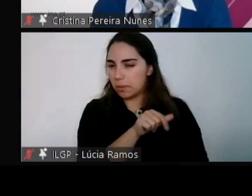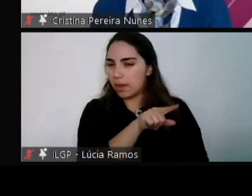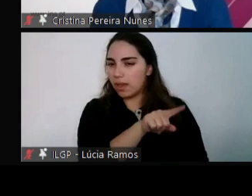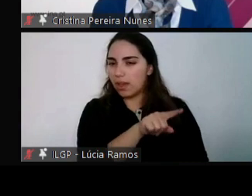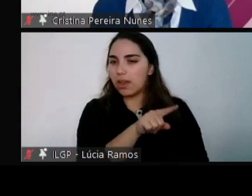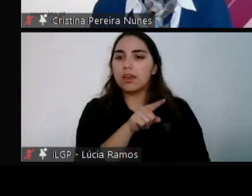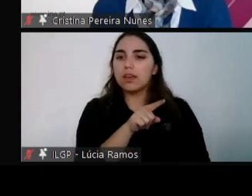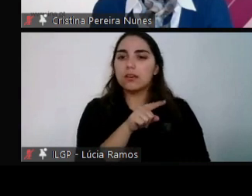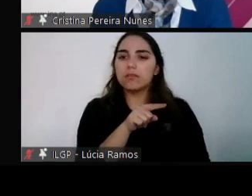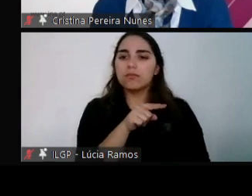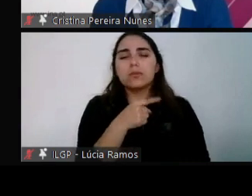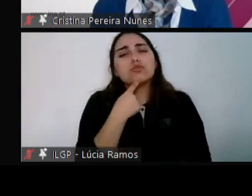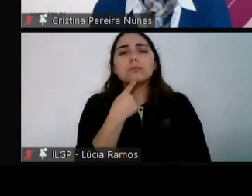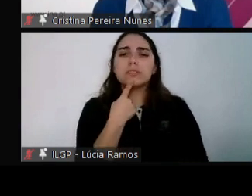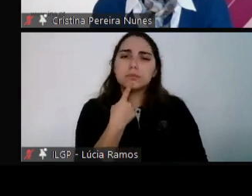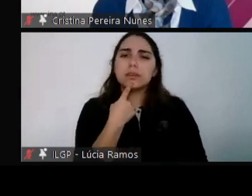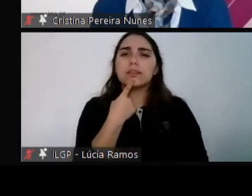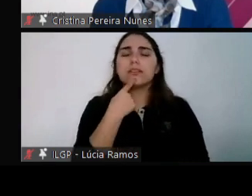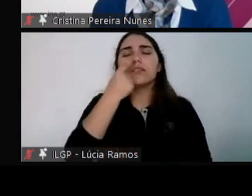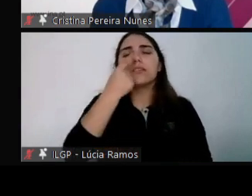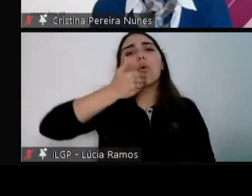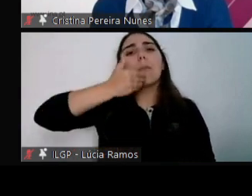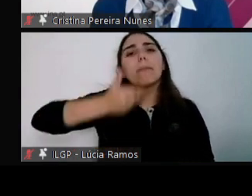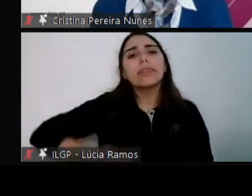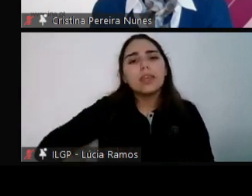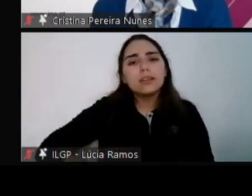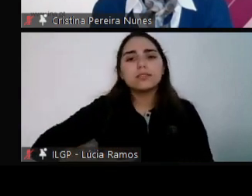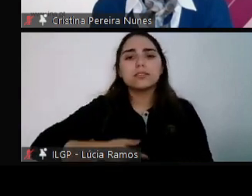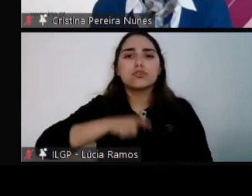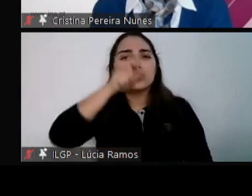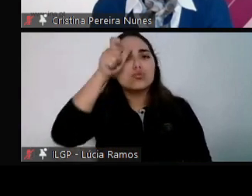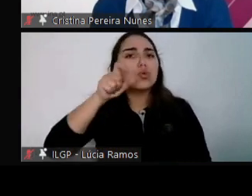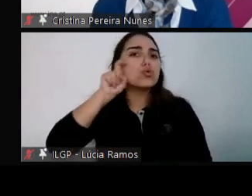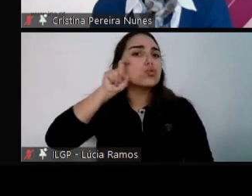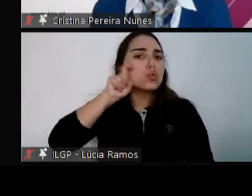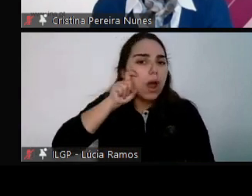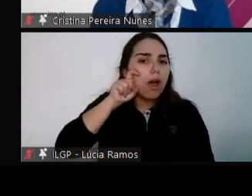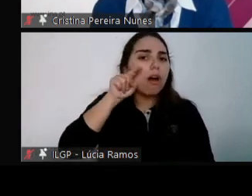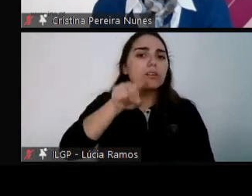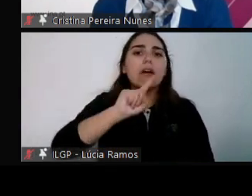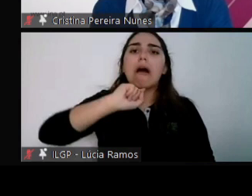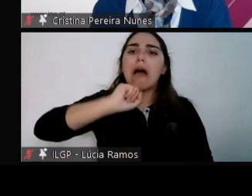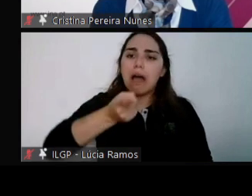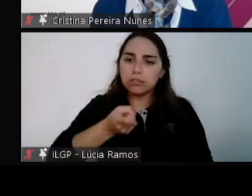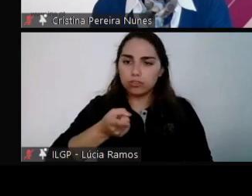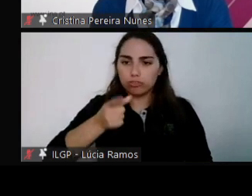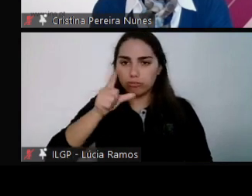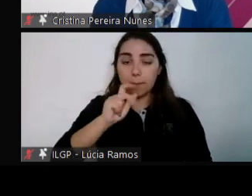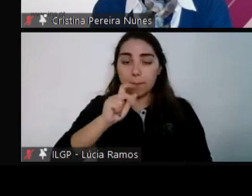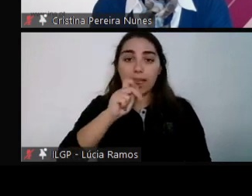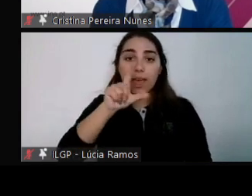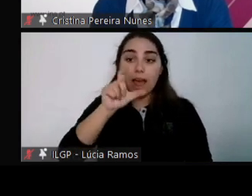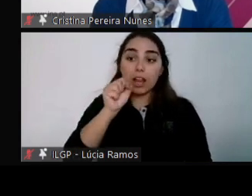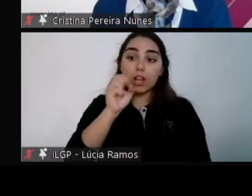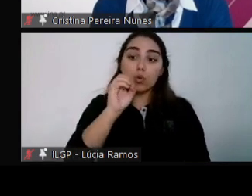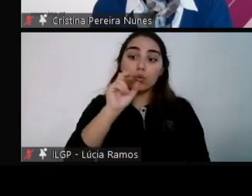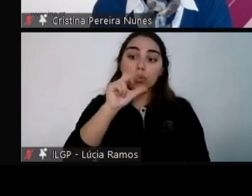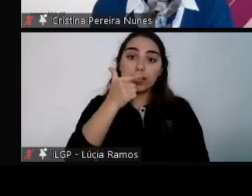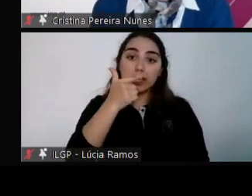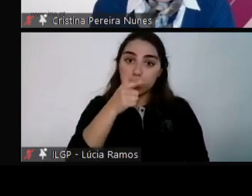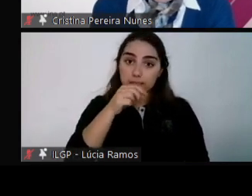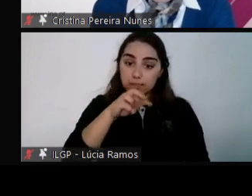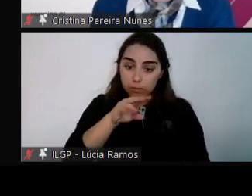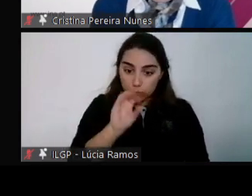todas as competências de um data scientist, vamos conhecer algoritmos de machine learning, mas não se assustem, nós não vamos estar a aplicar machine learning, vamos conhecê-los, vamos tentar perceber um